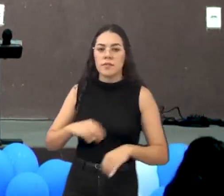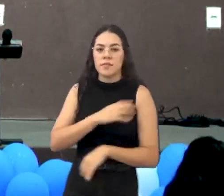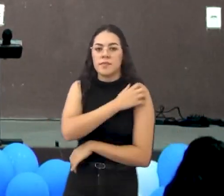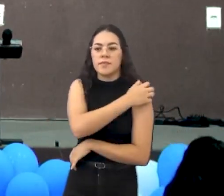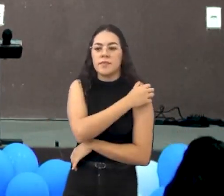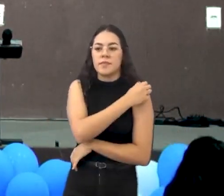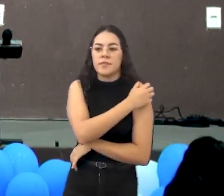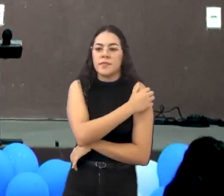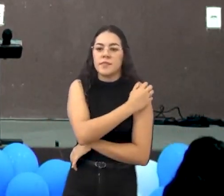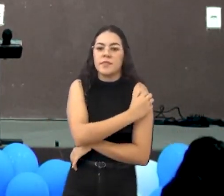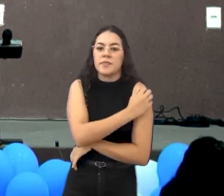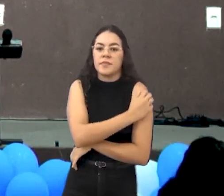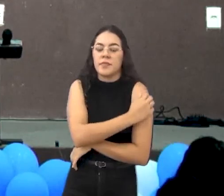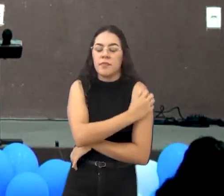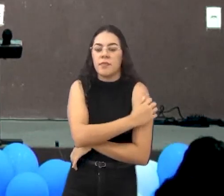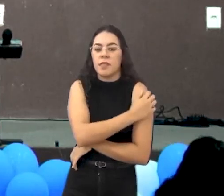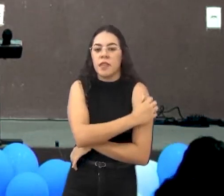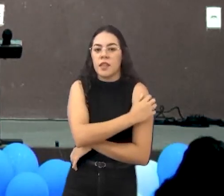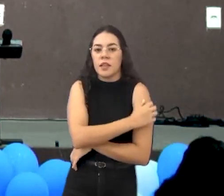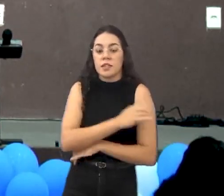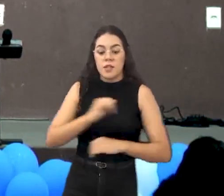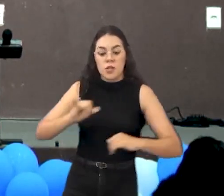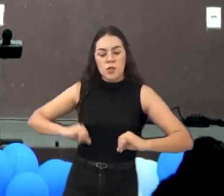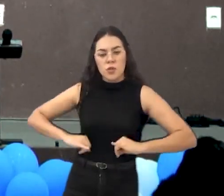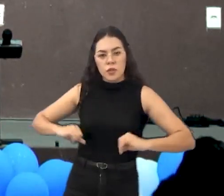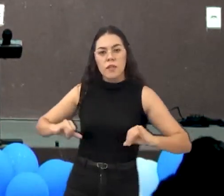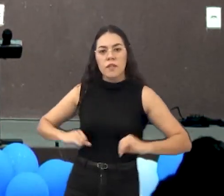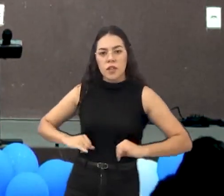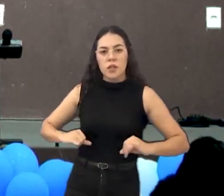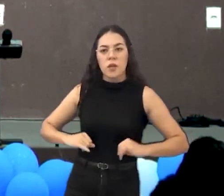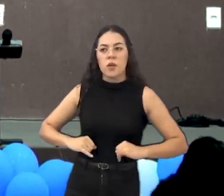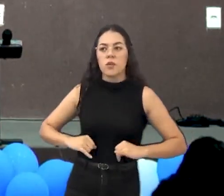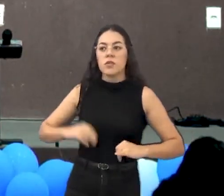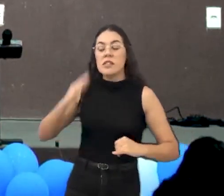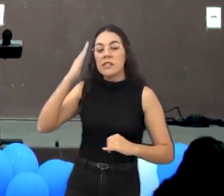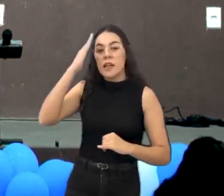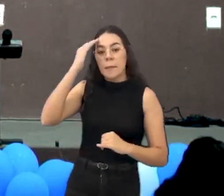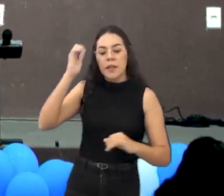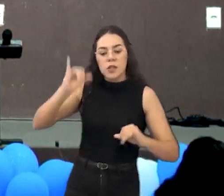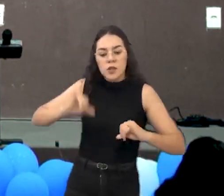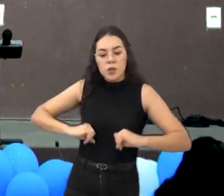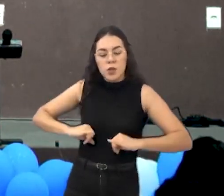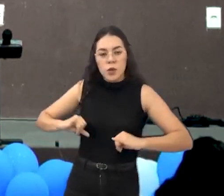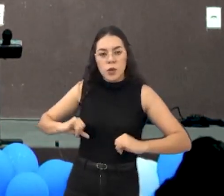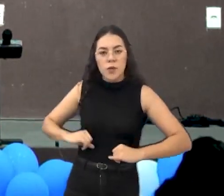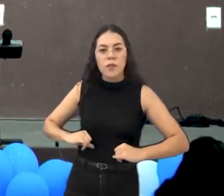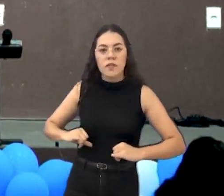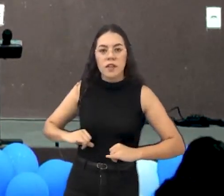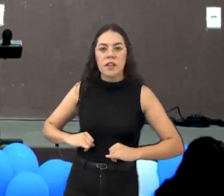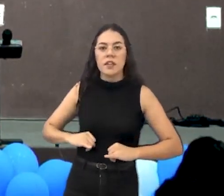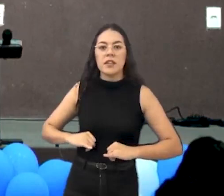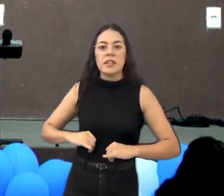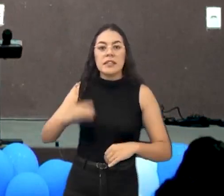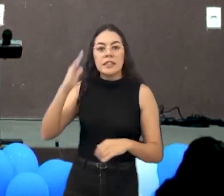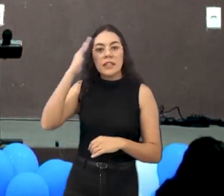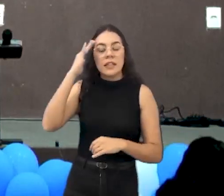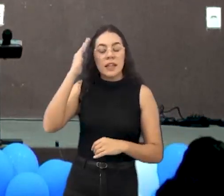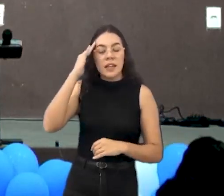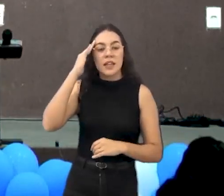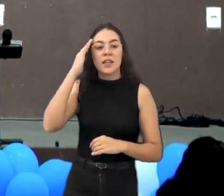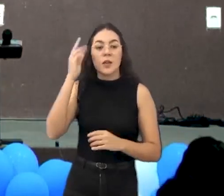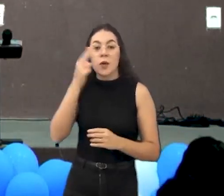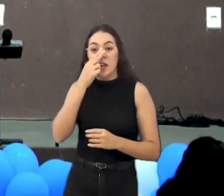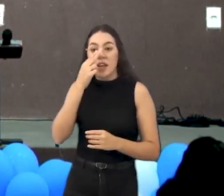corintiano. Ser sofredor, saber sofrer, gente. Saber que a condição do